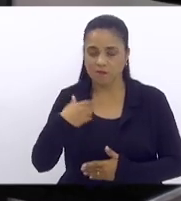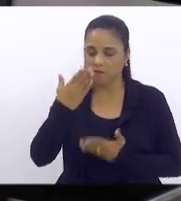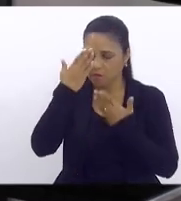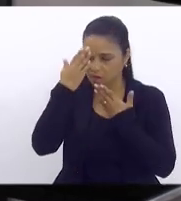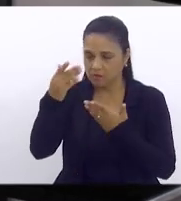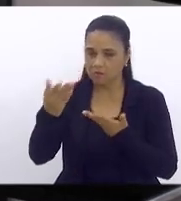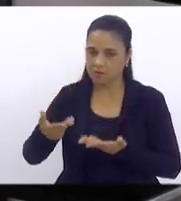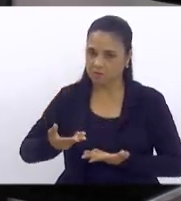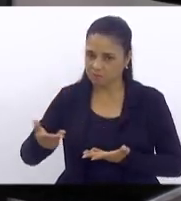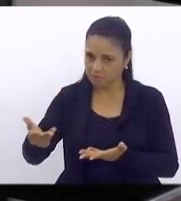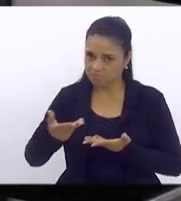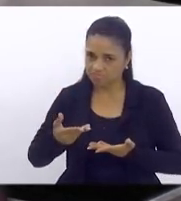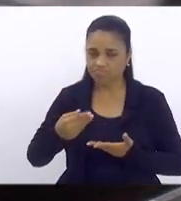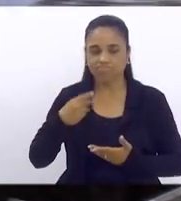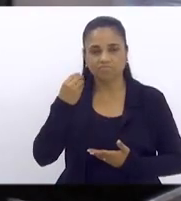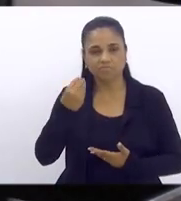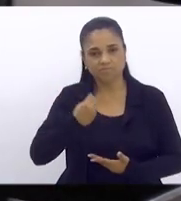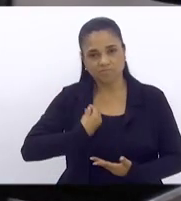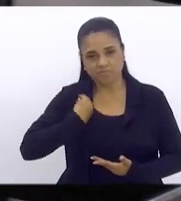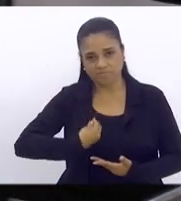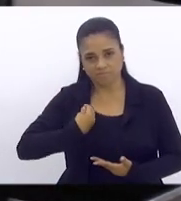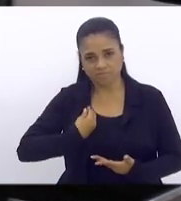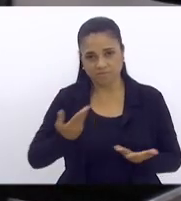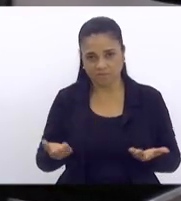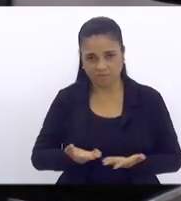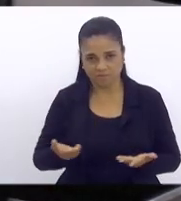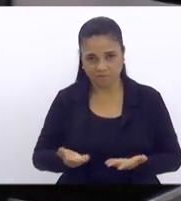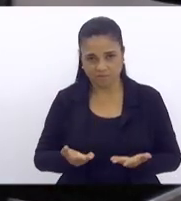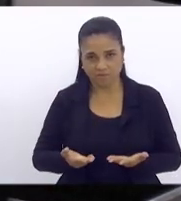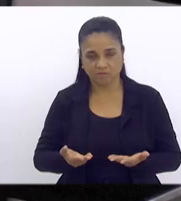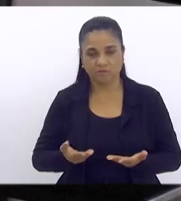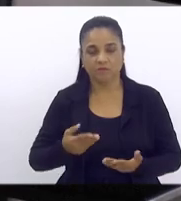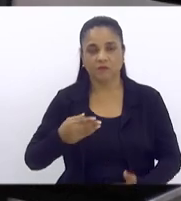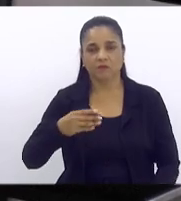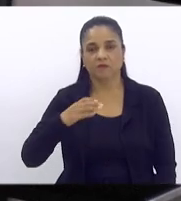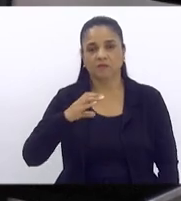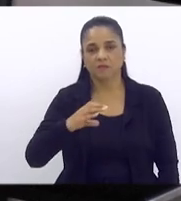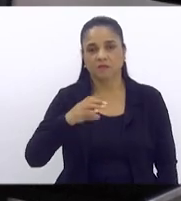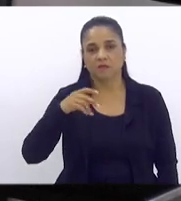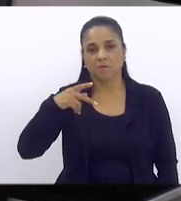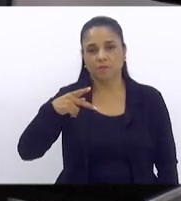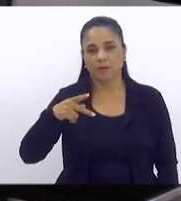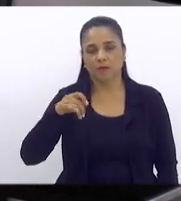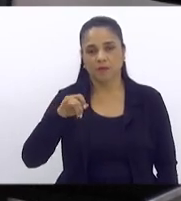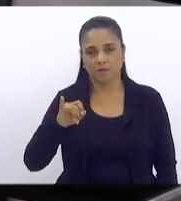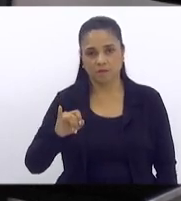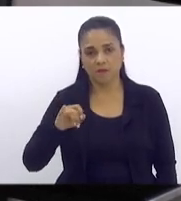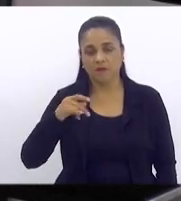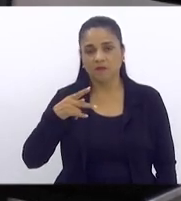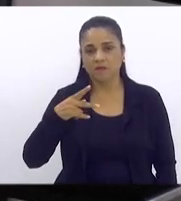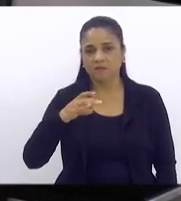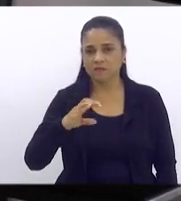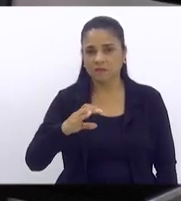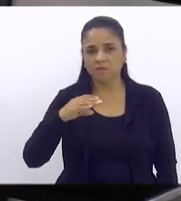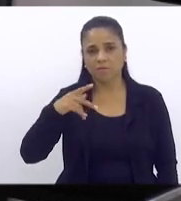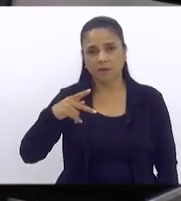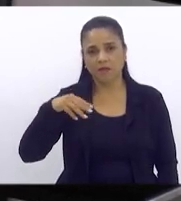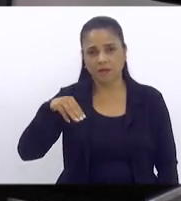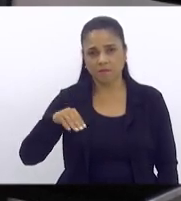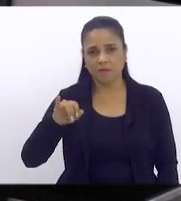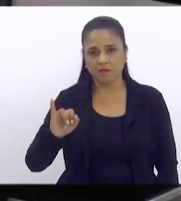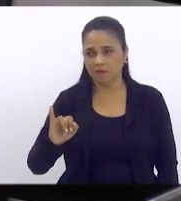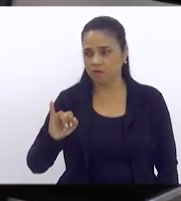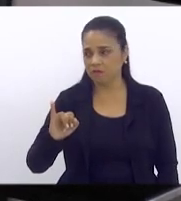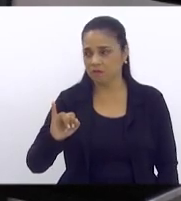presença. Sua presença é muito importante aqui para a nossa CPMI. E a nossa CPMI é muito importante para a